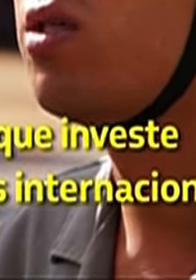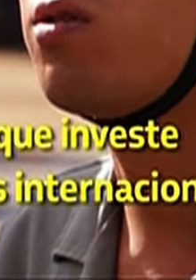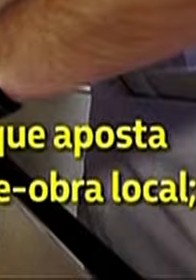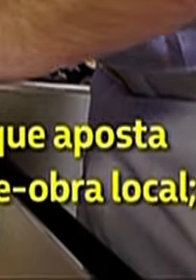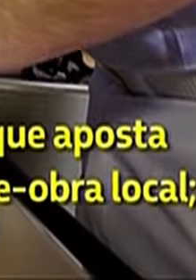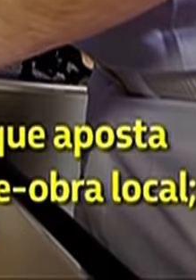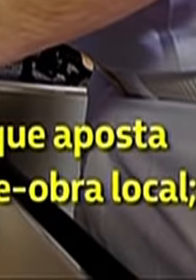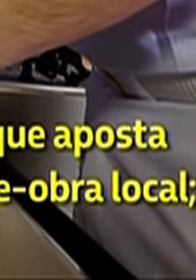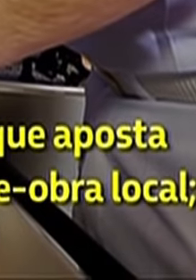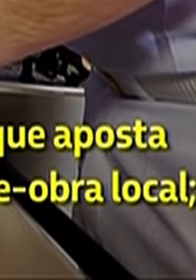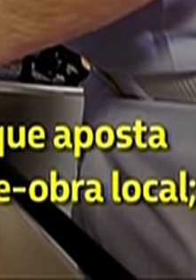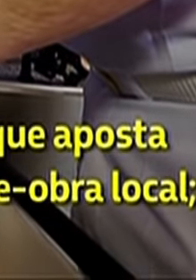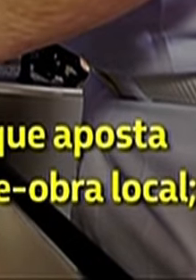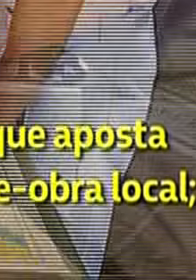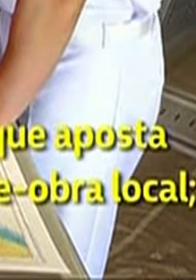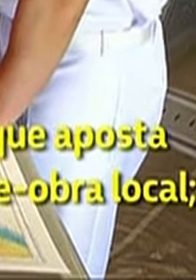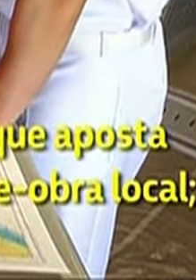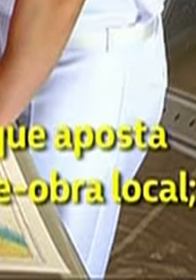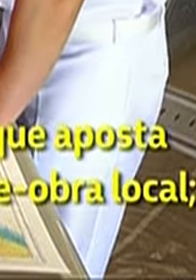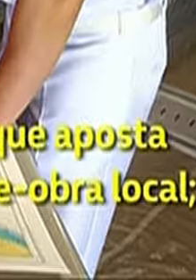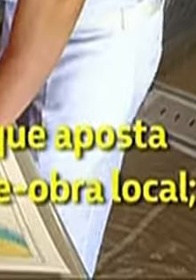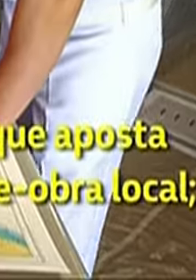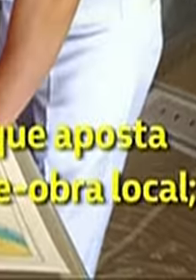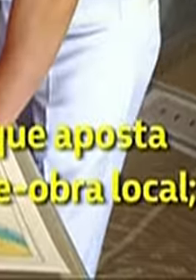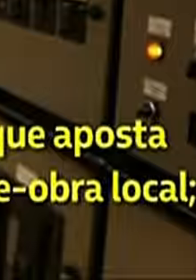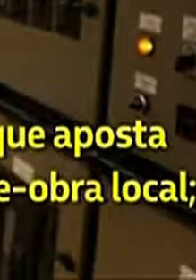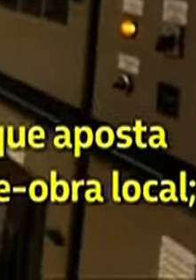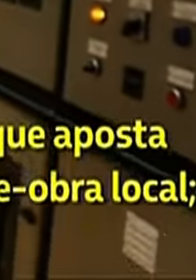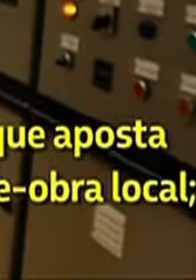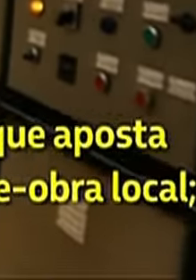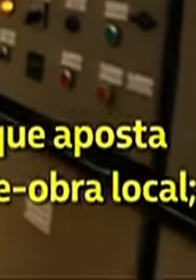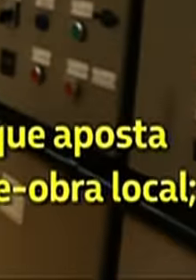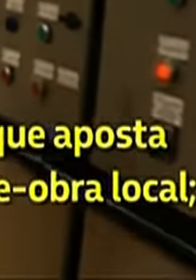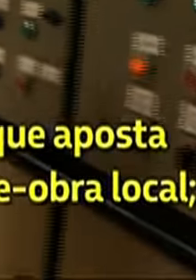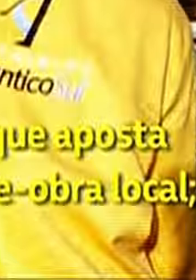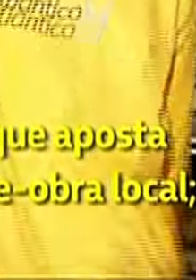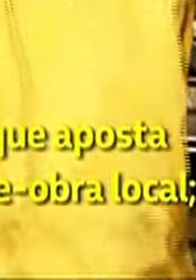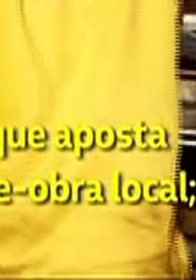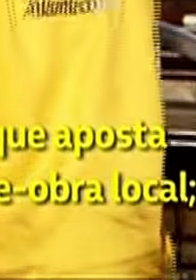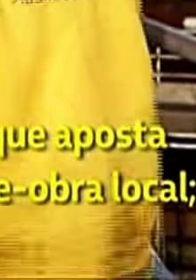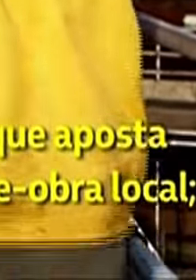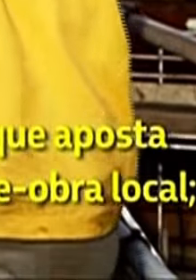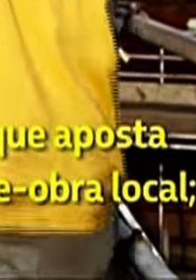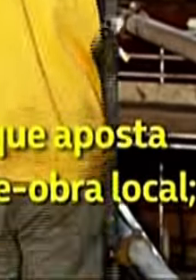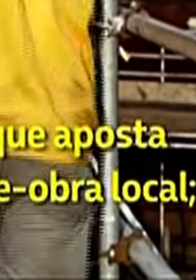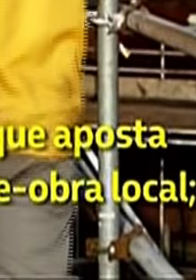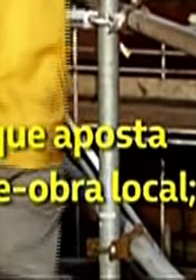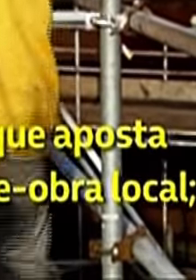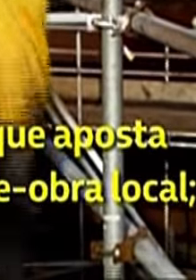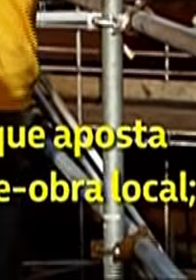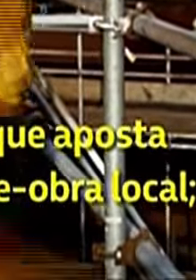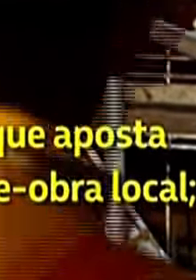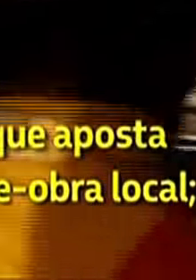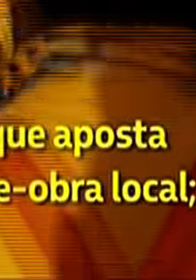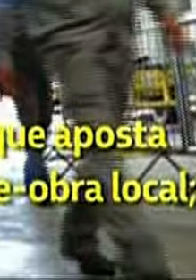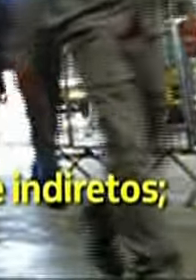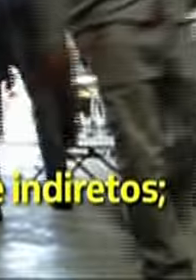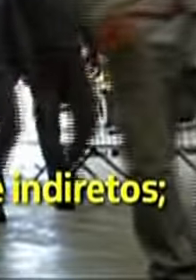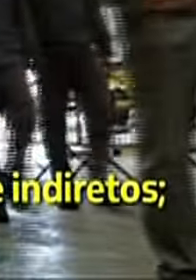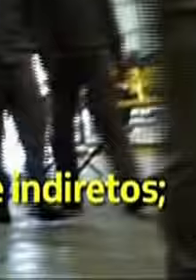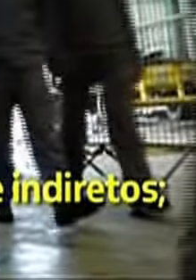internacionais. Mas, acima de tudo, é um programa que aposta na formação e qualificação da mão de obra